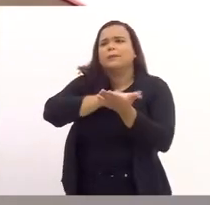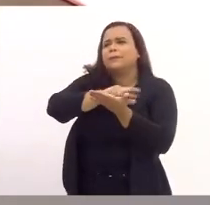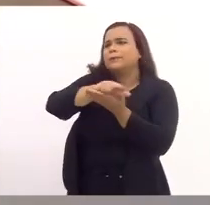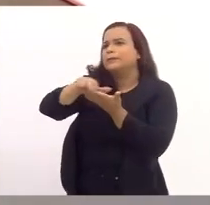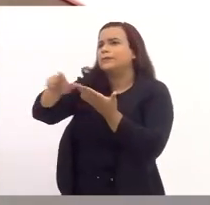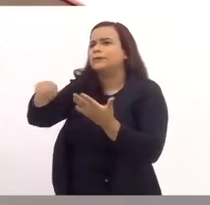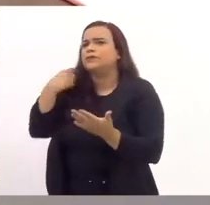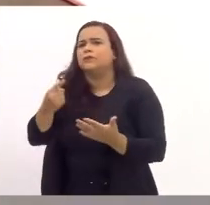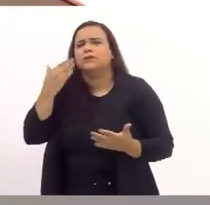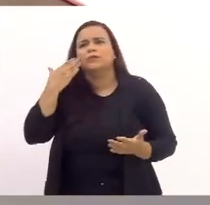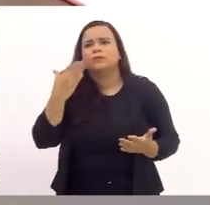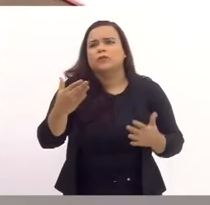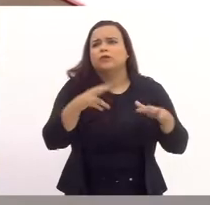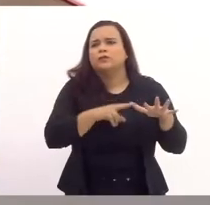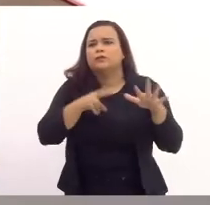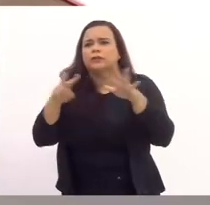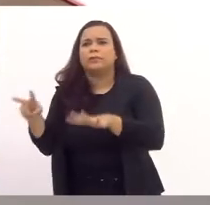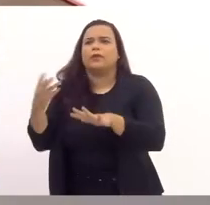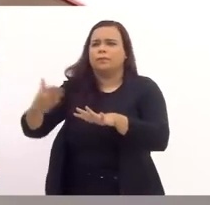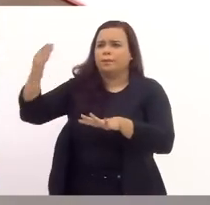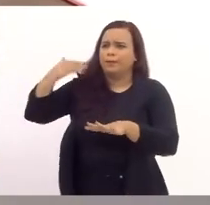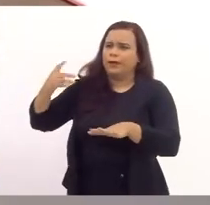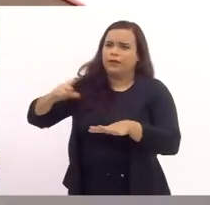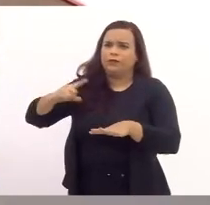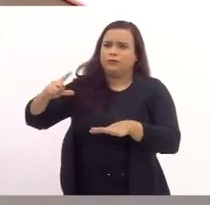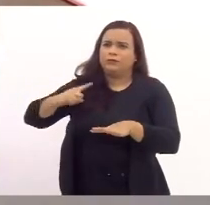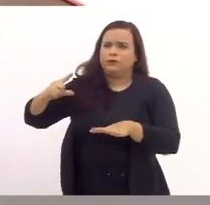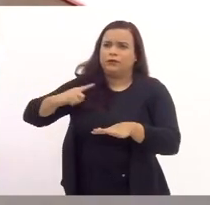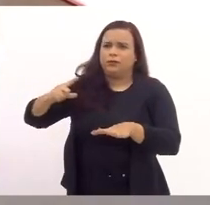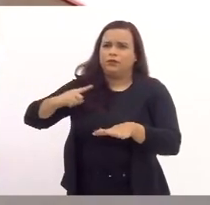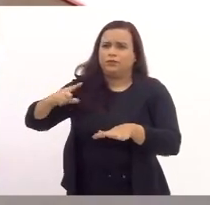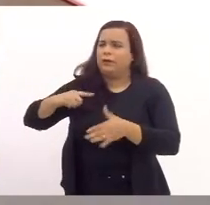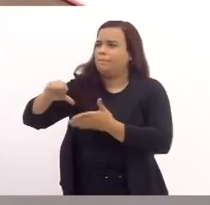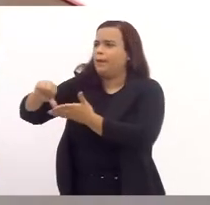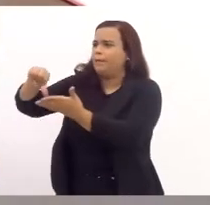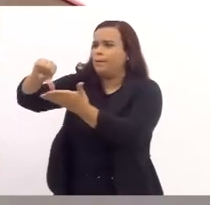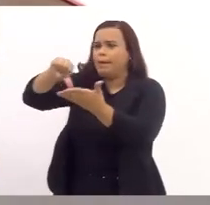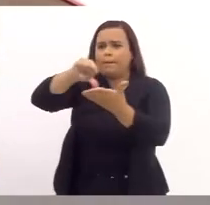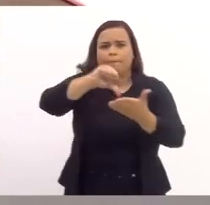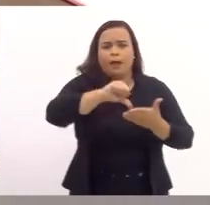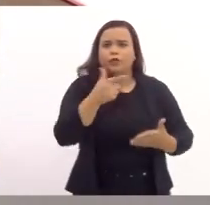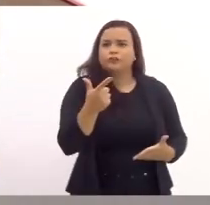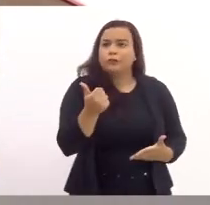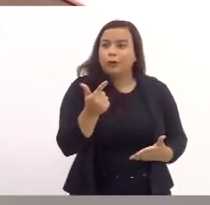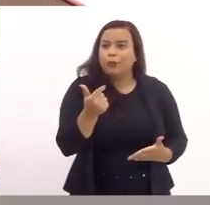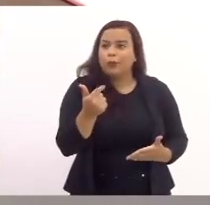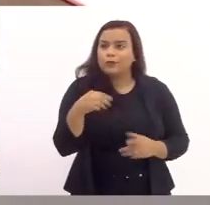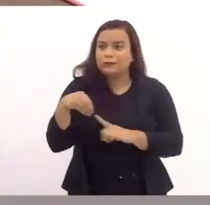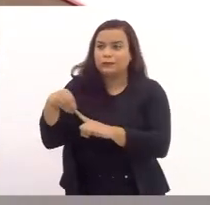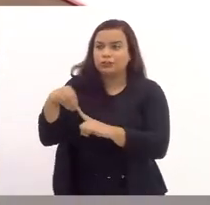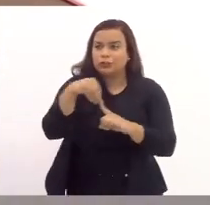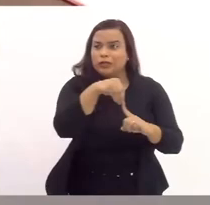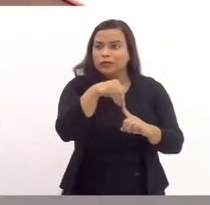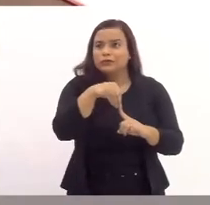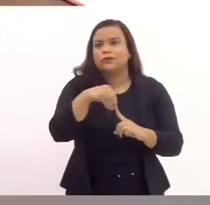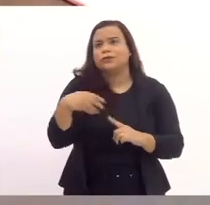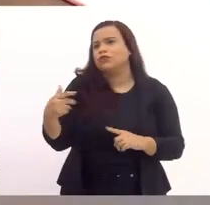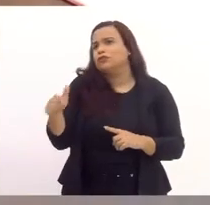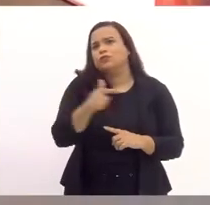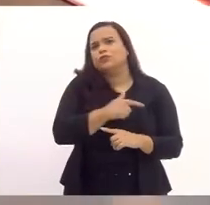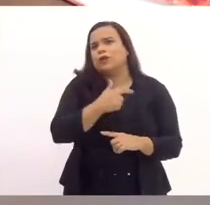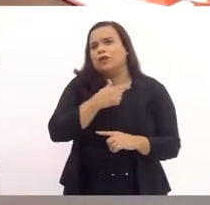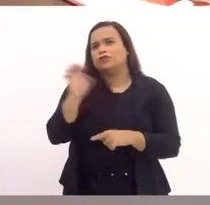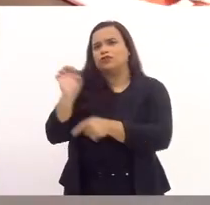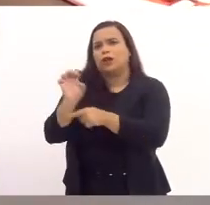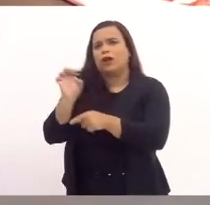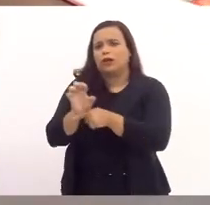gente viu semana passada, a partir das 12 estações que foram aqui evidenciadas sem o domínio aqui do Estado,